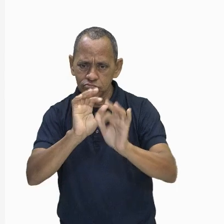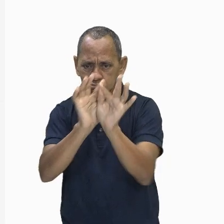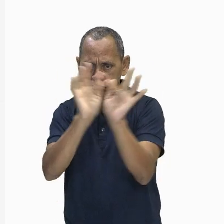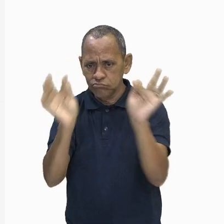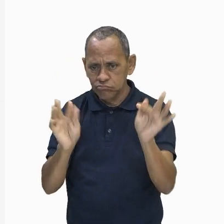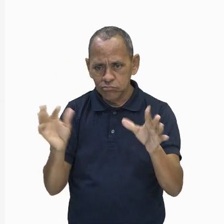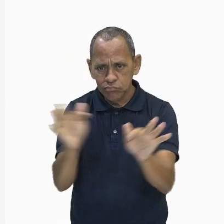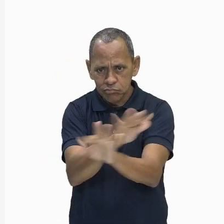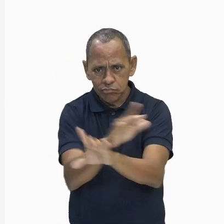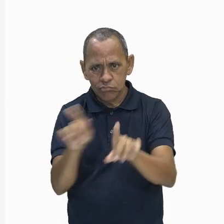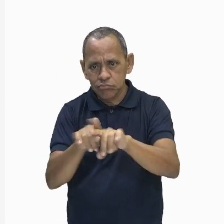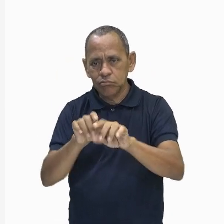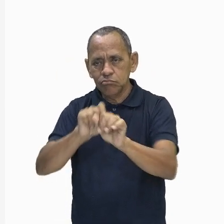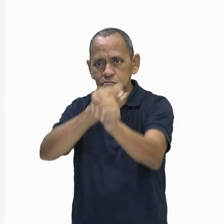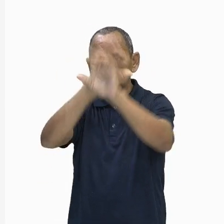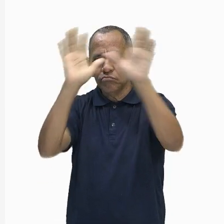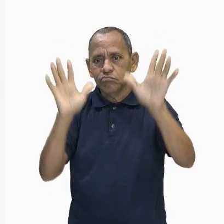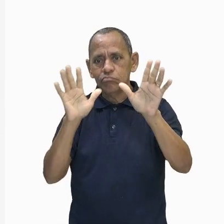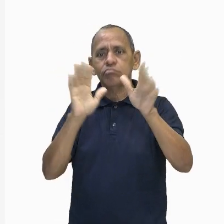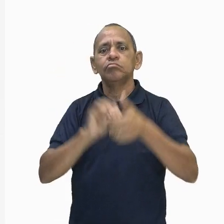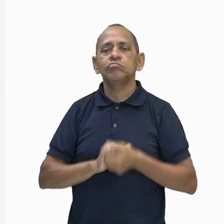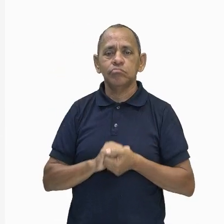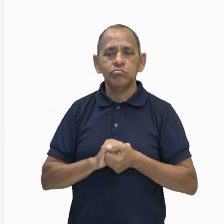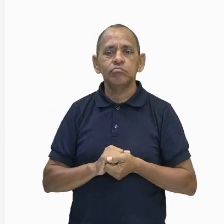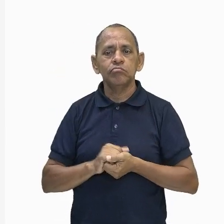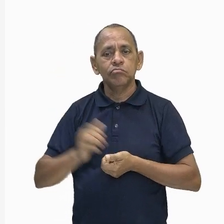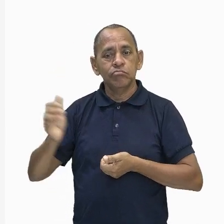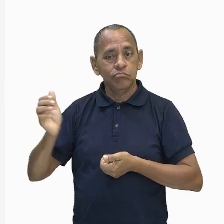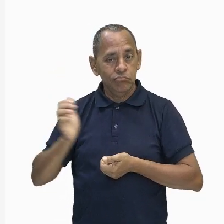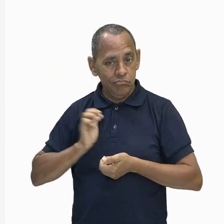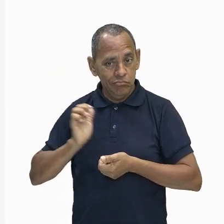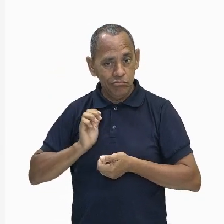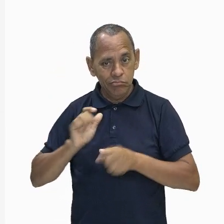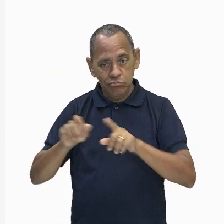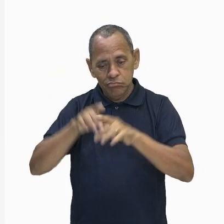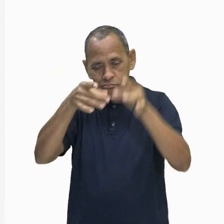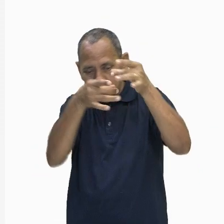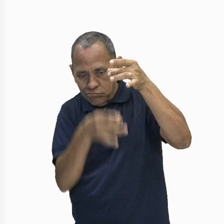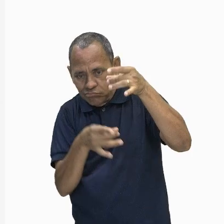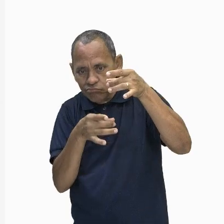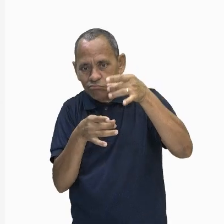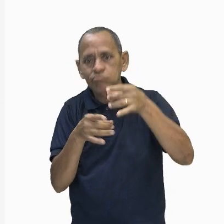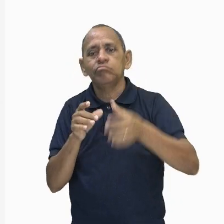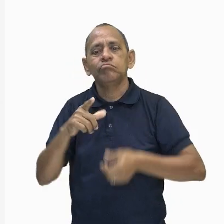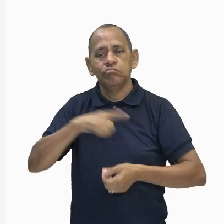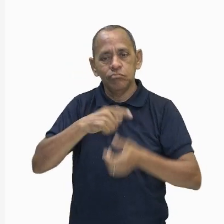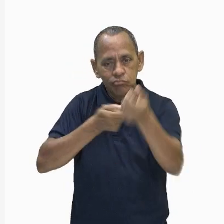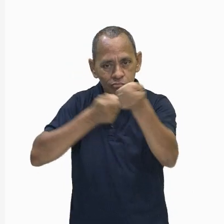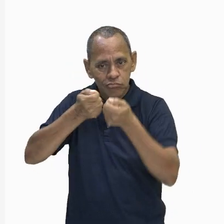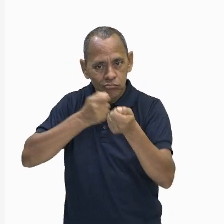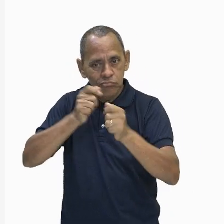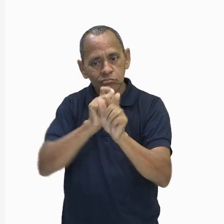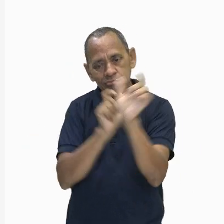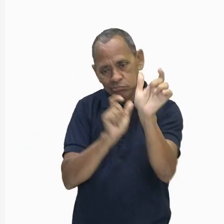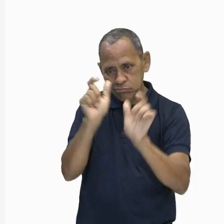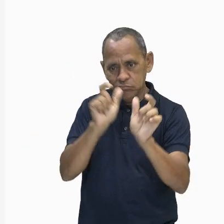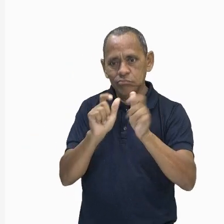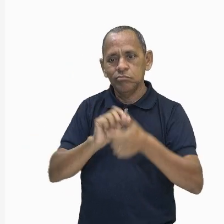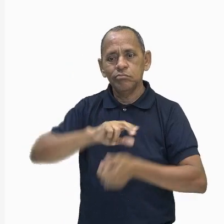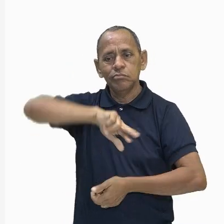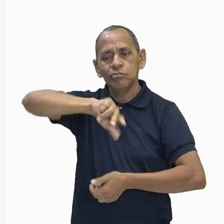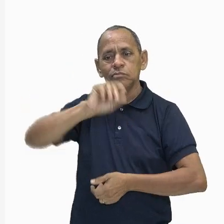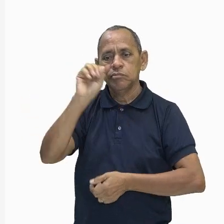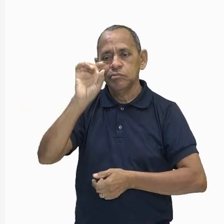completas, claras, precisas e ricas em detalhes. Ao dominar esses termos, você não está